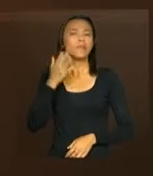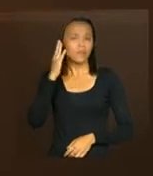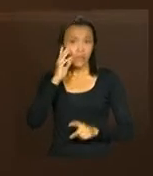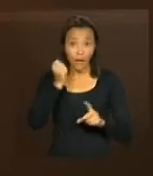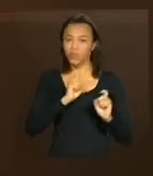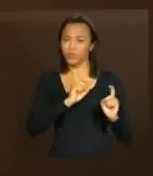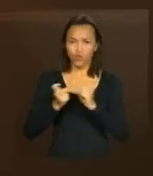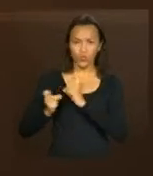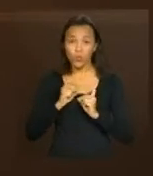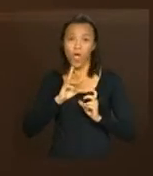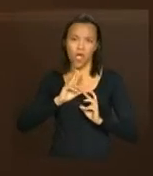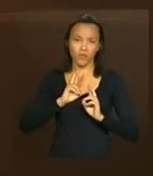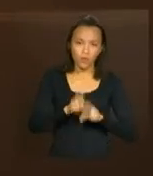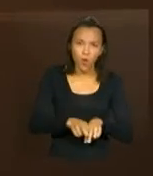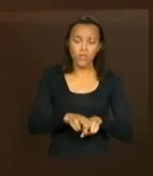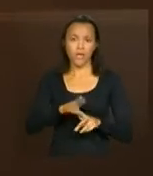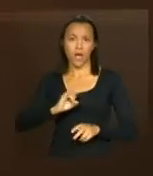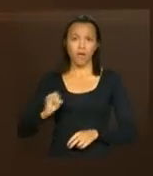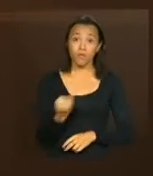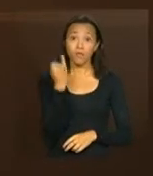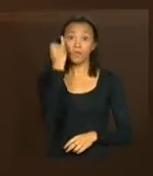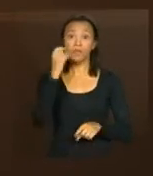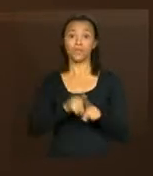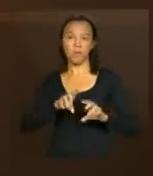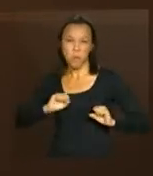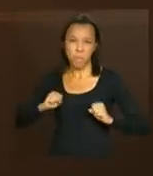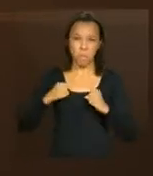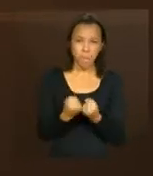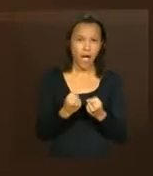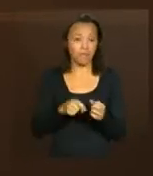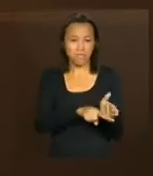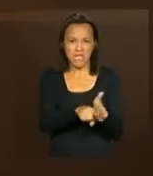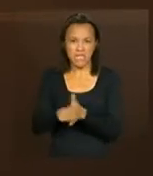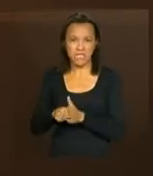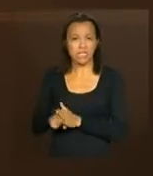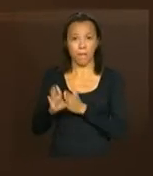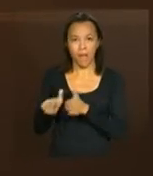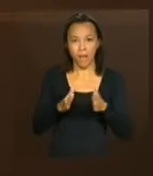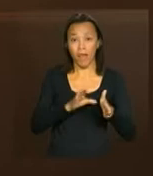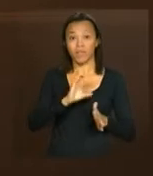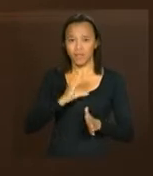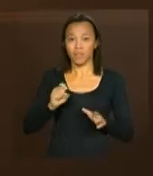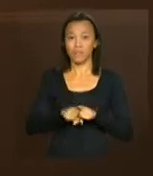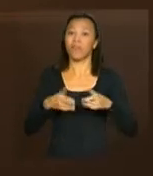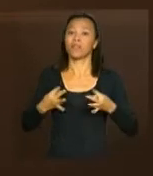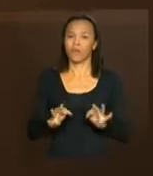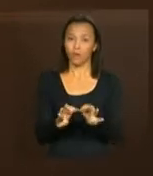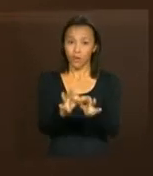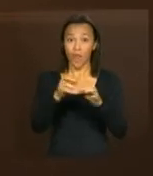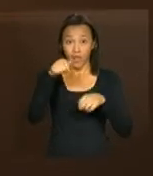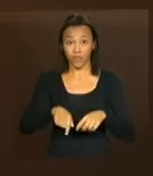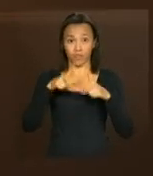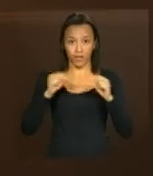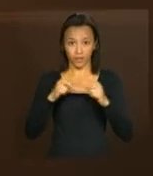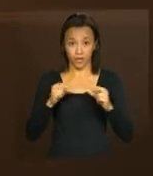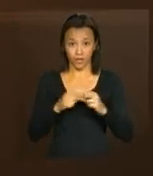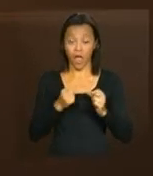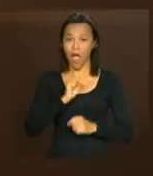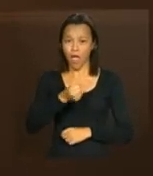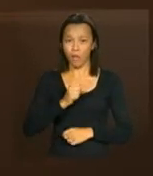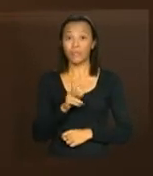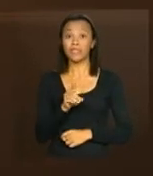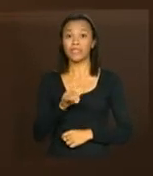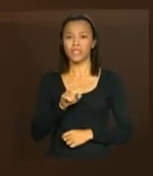e discuta os resultados a relevância e os impactos das pesquisas científicas e tecnológicas de Brasília a